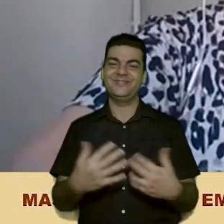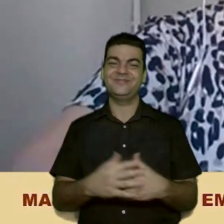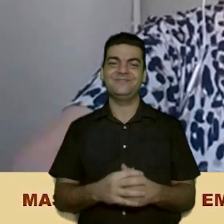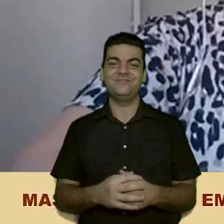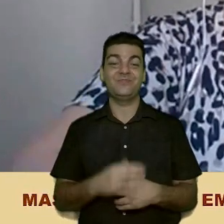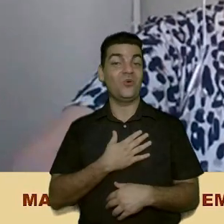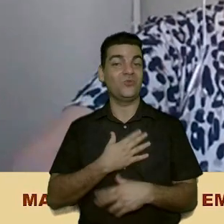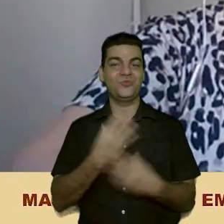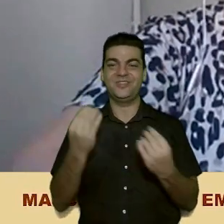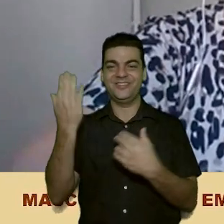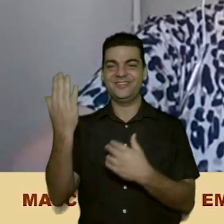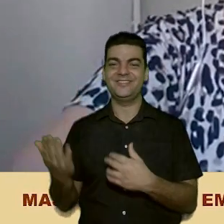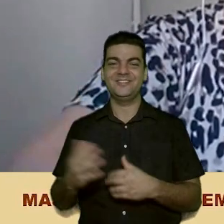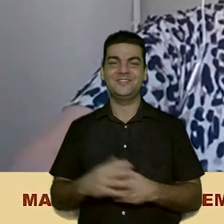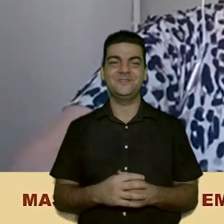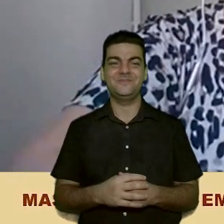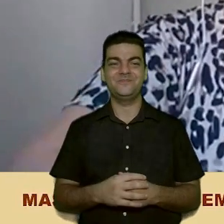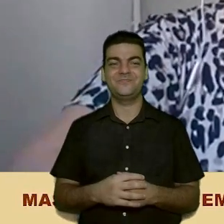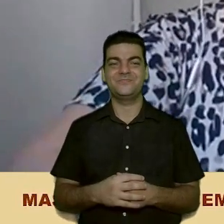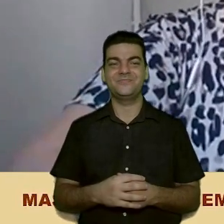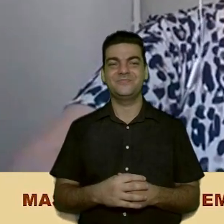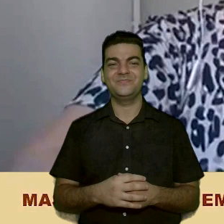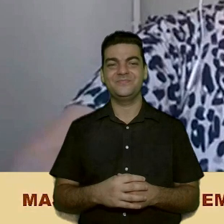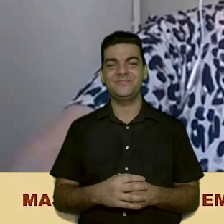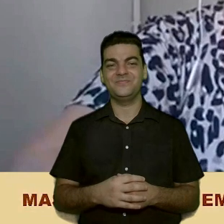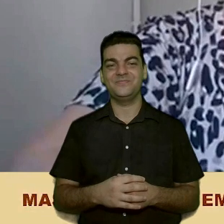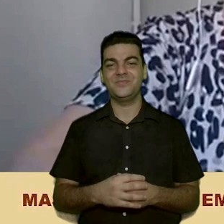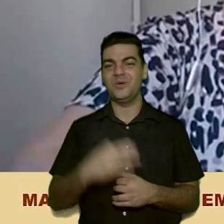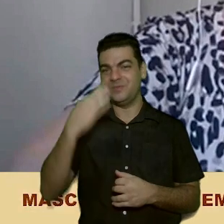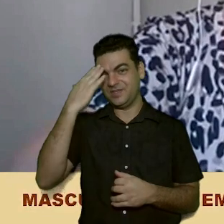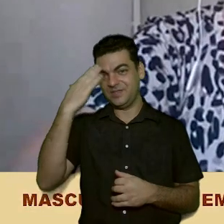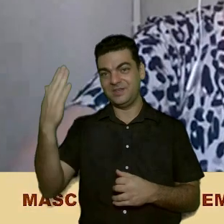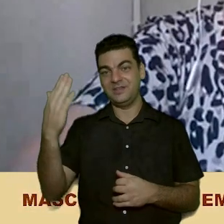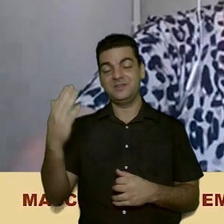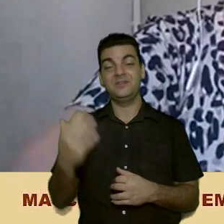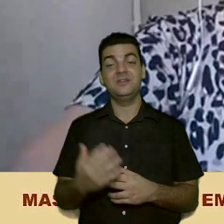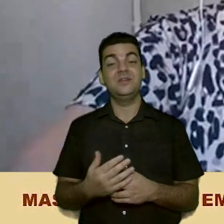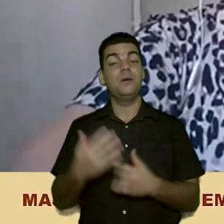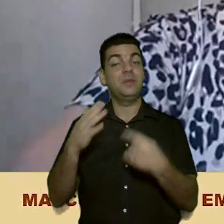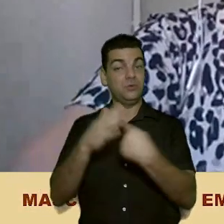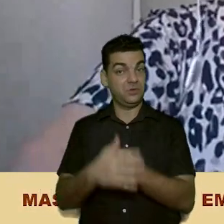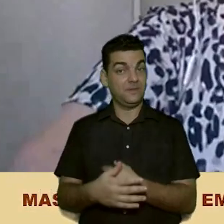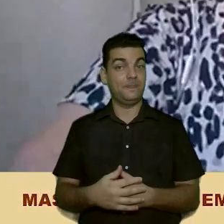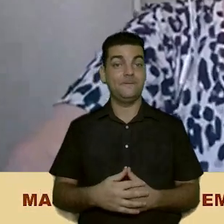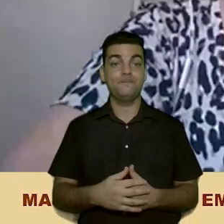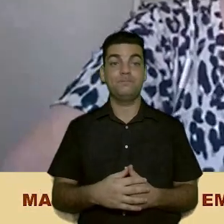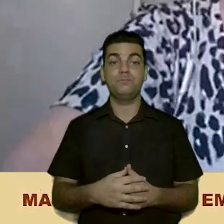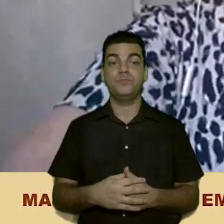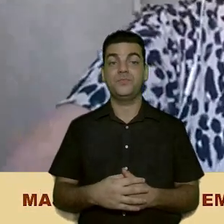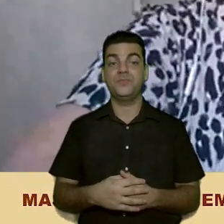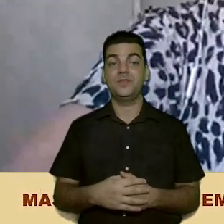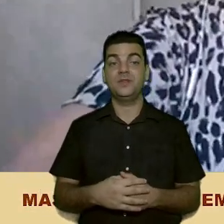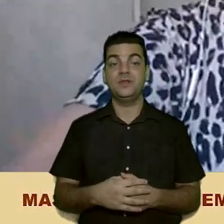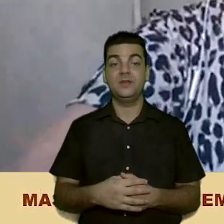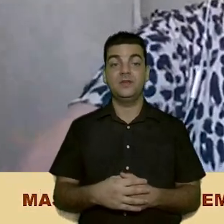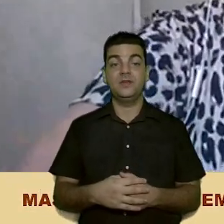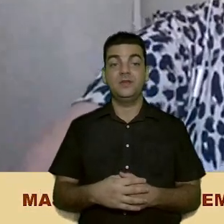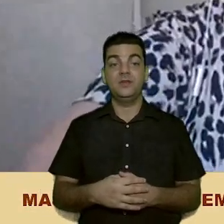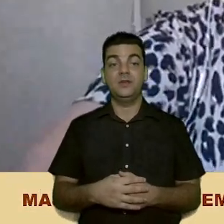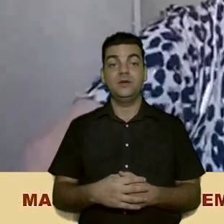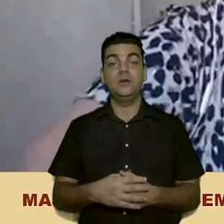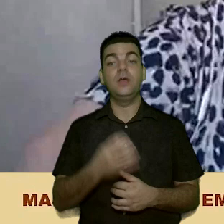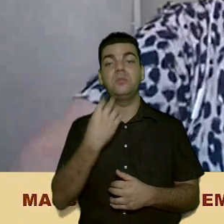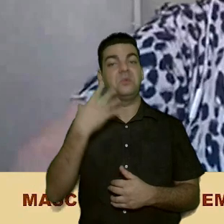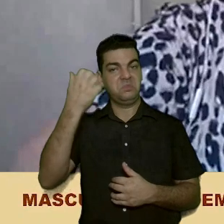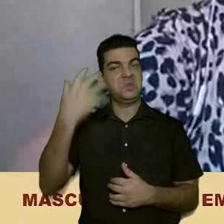sua fala, e foi feita pelo Duda Moreno, um amigo incrível, um cara que eu admiro muito. Ah, que legal. Duda, obrigada pela